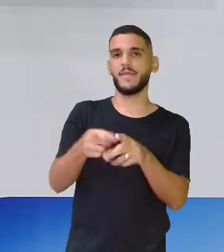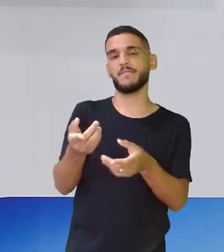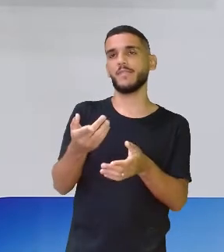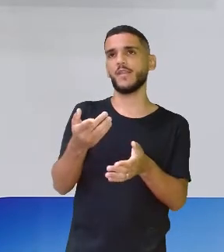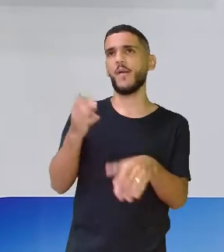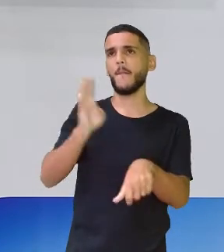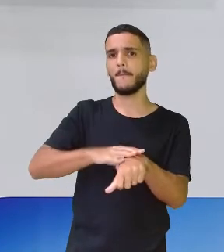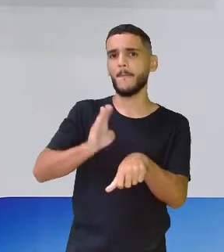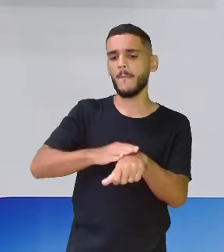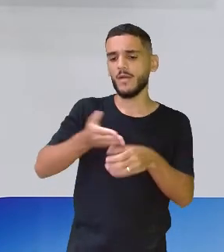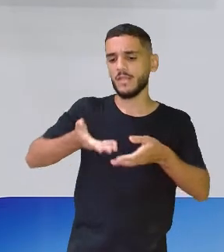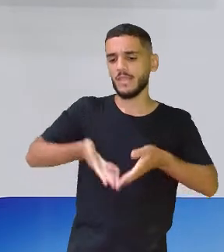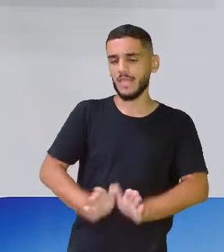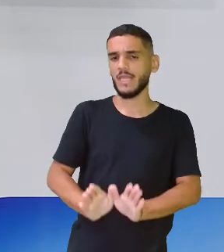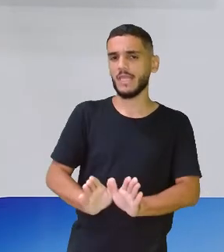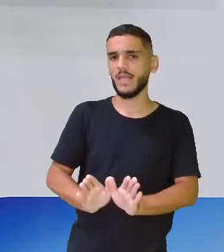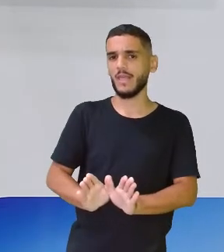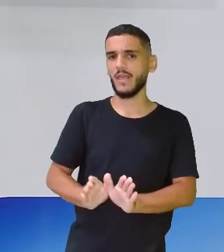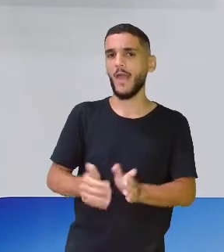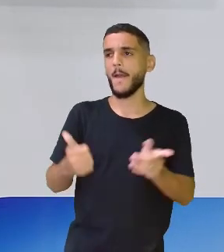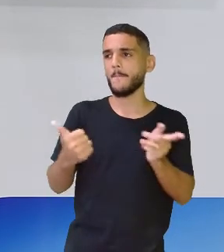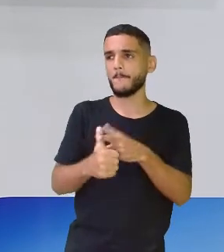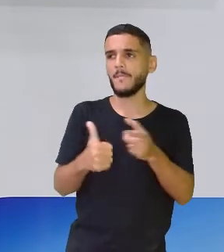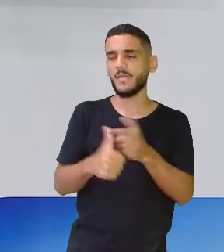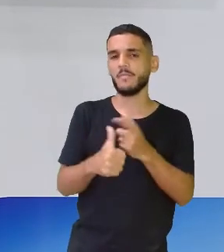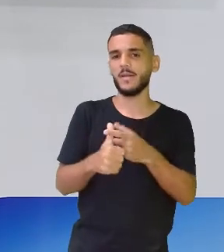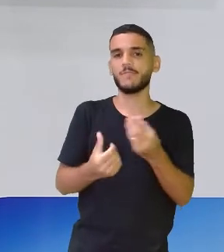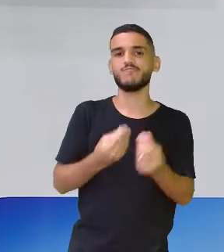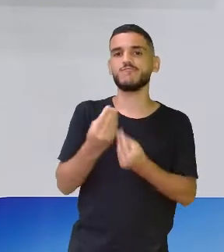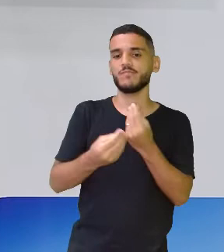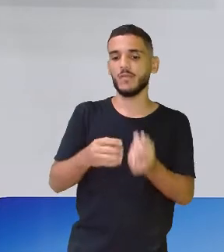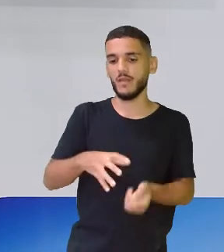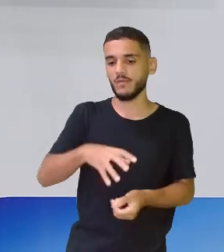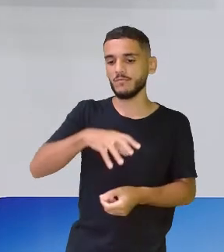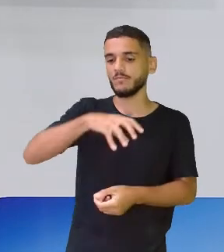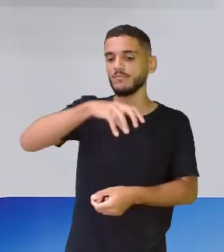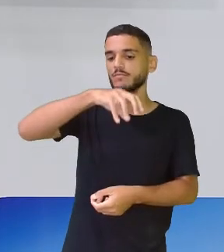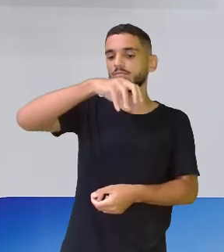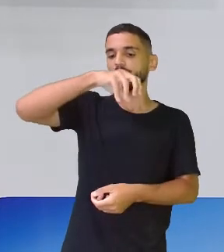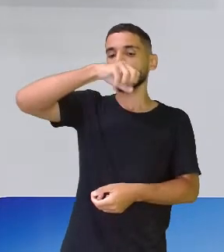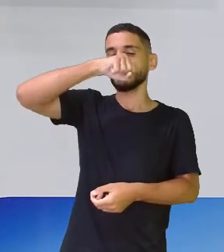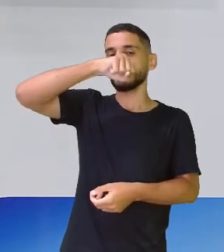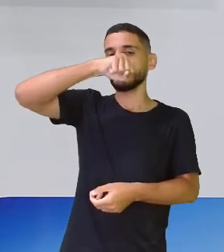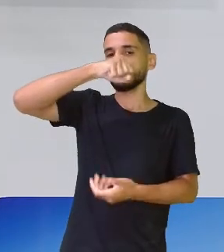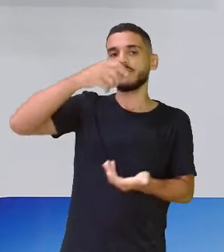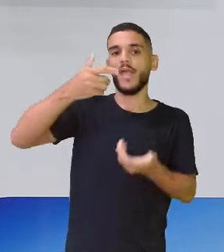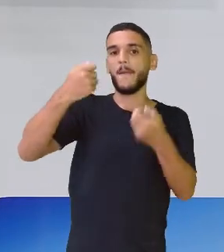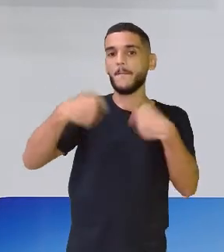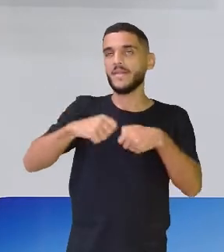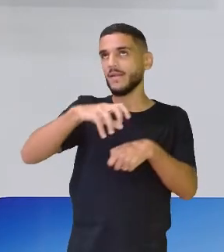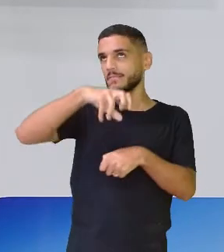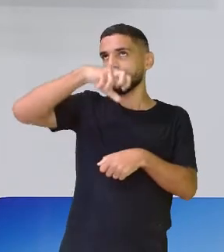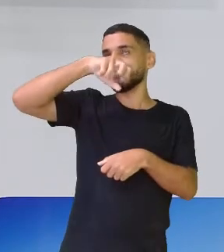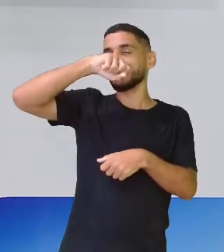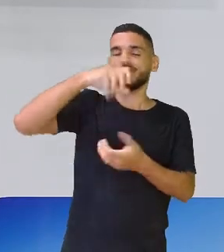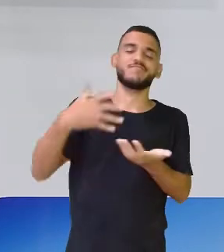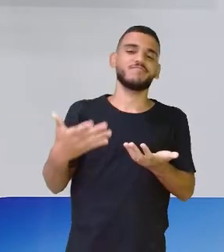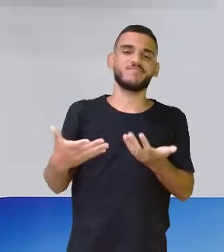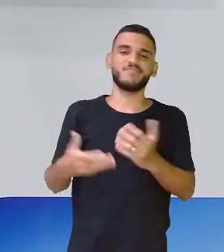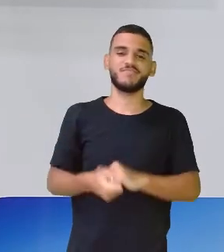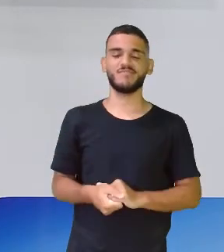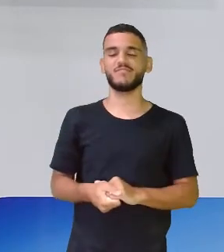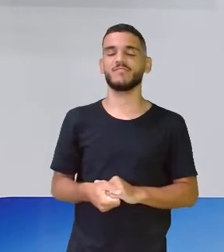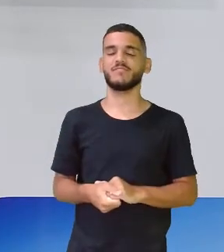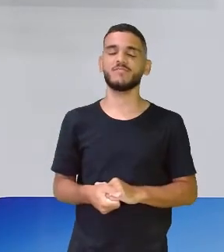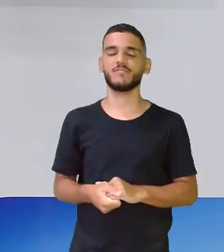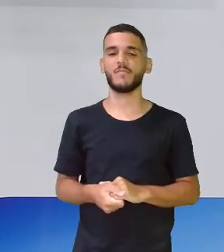nasce, um primeiro ato que a gente tem é o de respirar, quando sai do ventre da nossa mãe. Então, enquanto